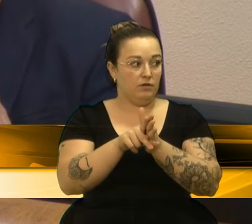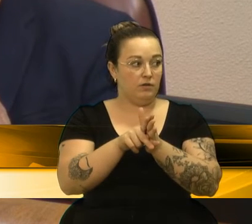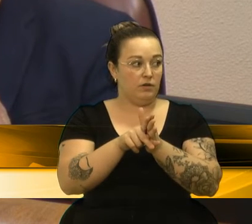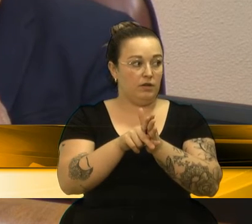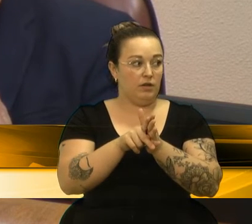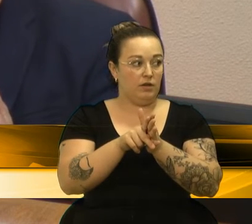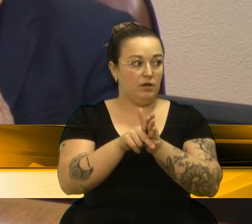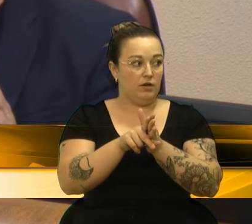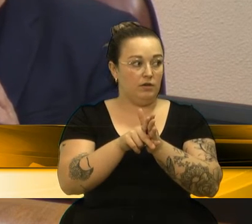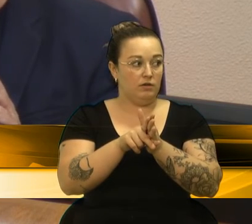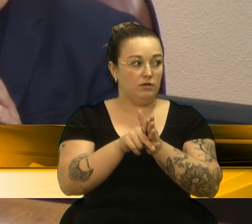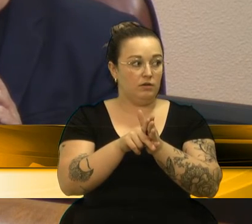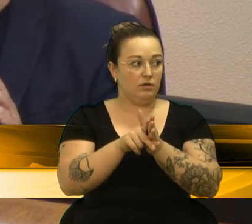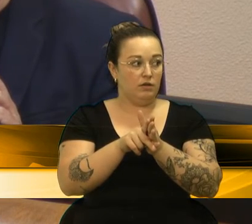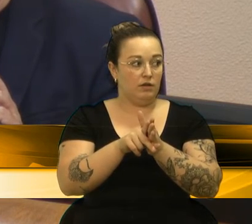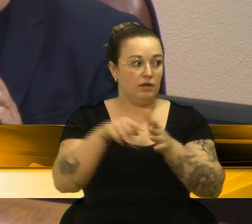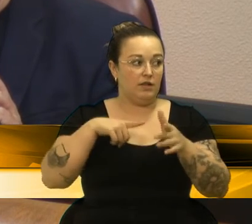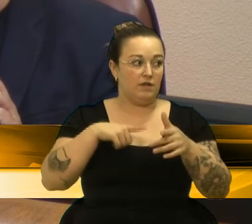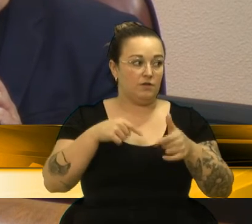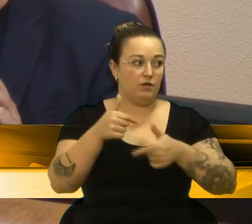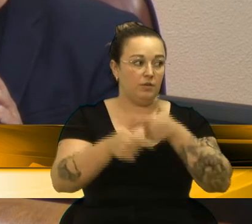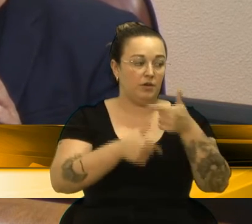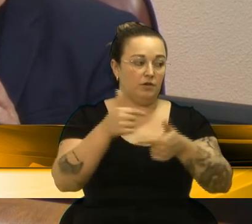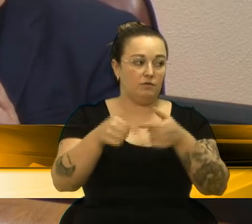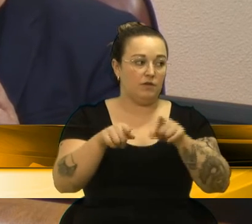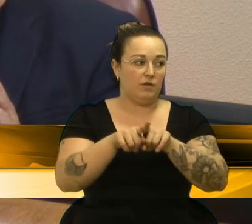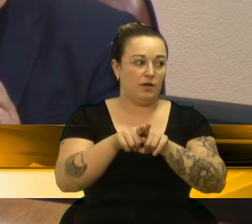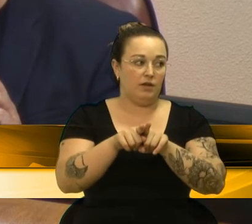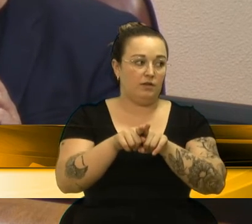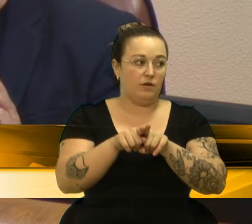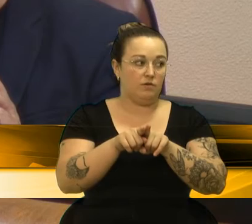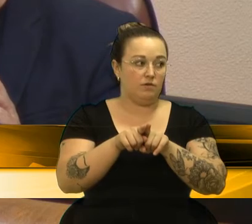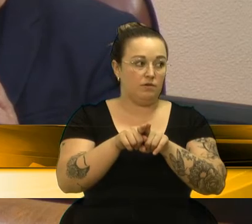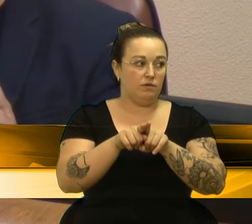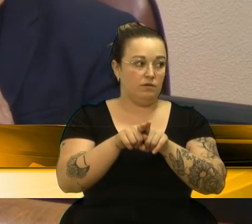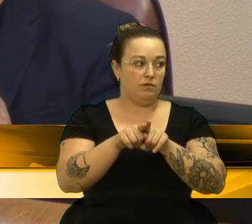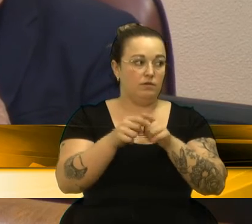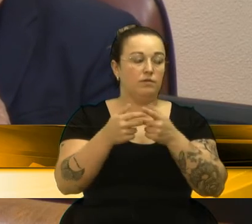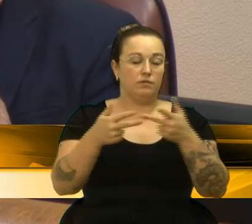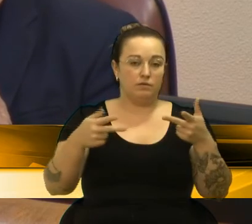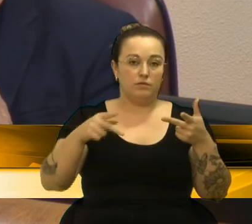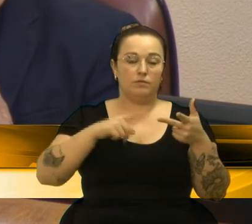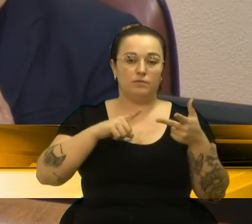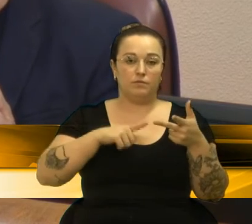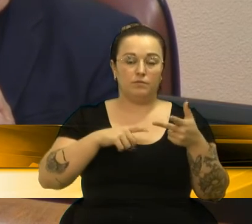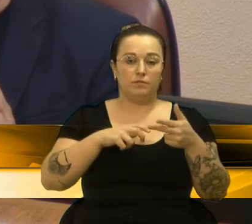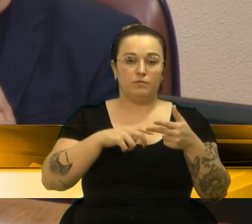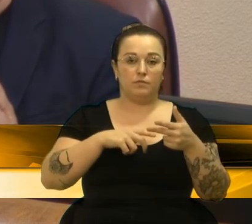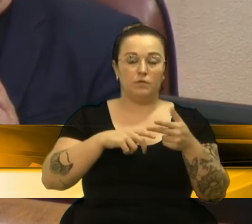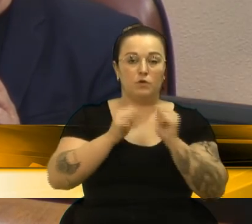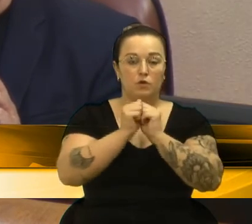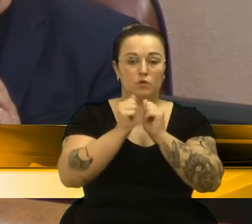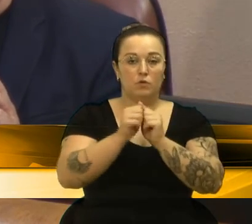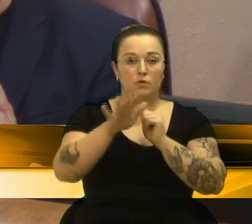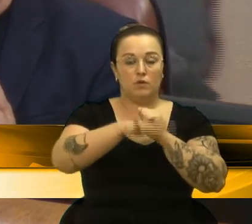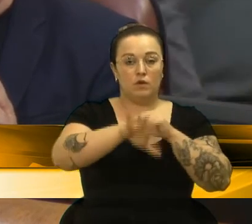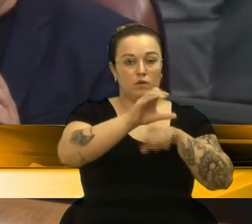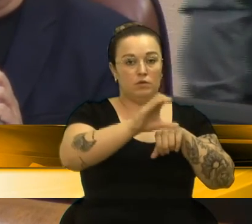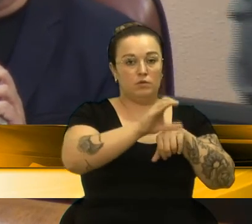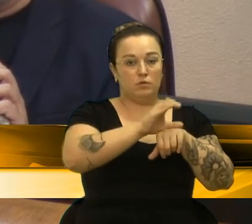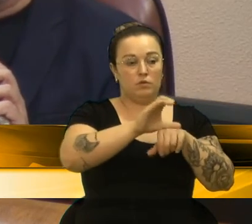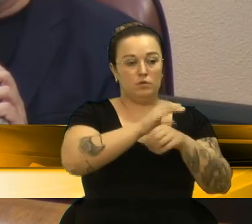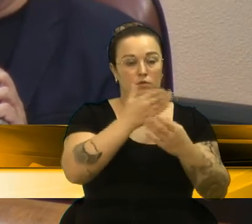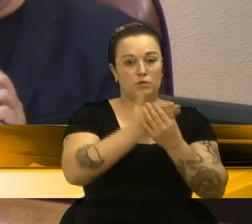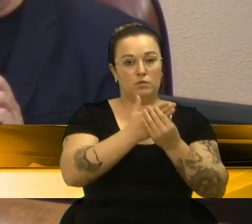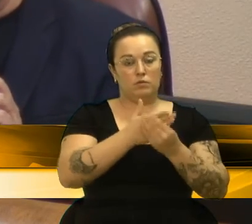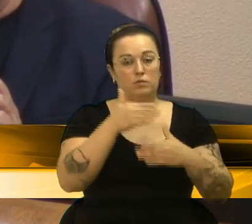clama por uma justiça administrativa séria e libada, que, antes de mais nada, respeite os princípios, direitos, garantias, prerrogativas constitucionais e processuais dos